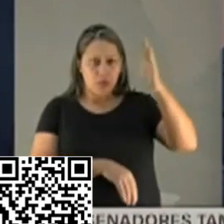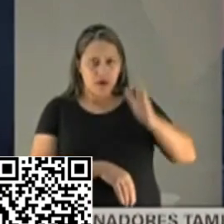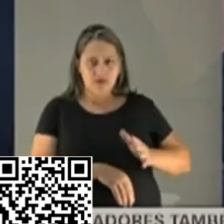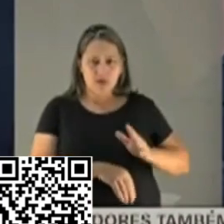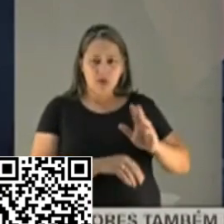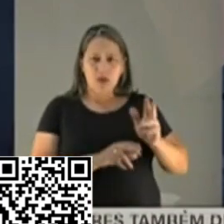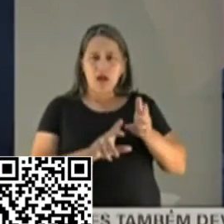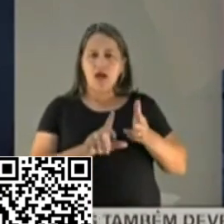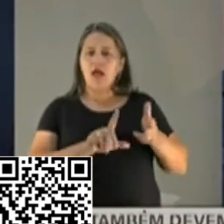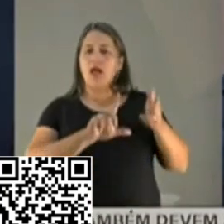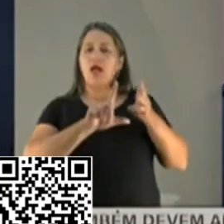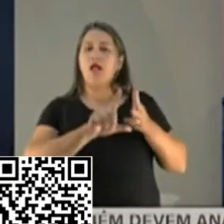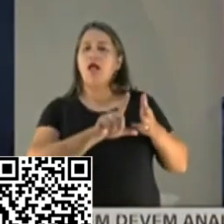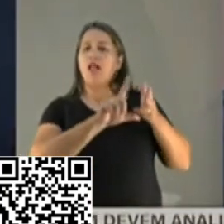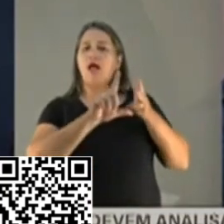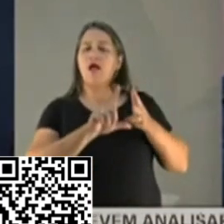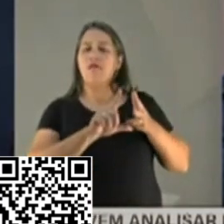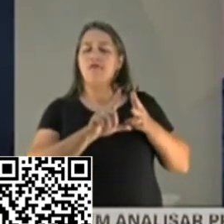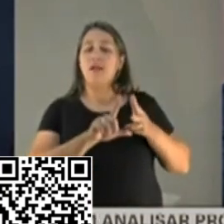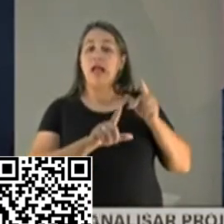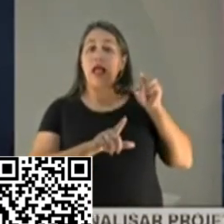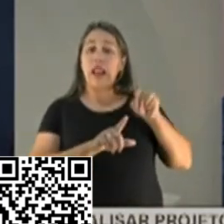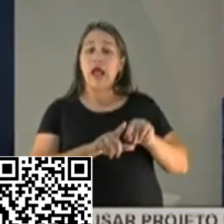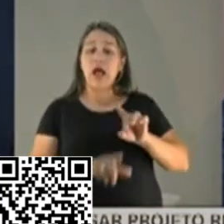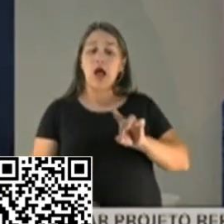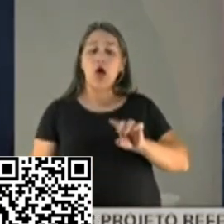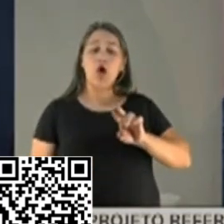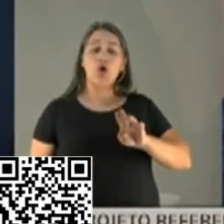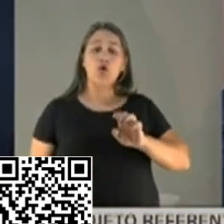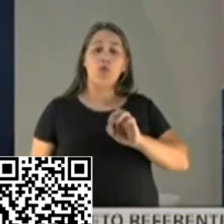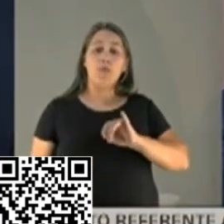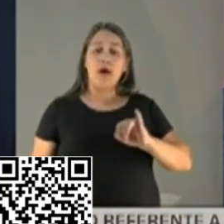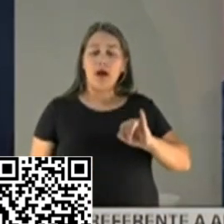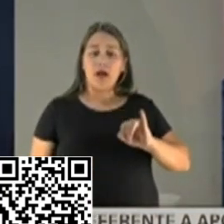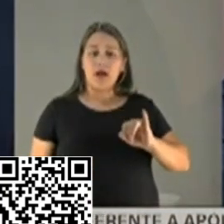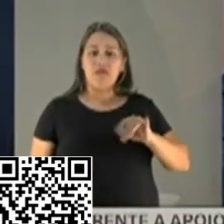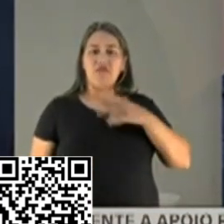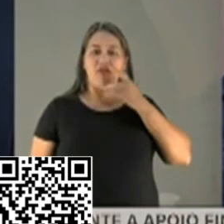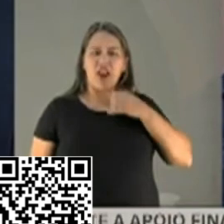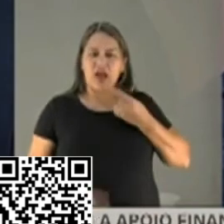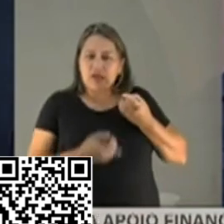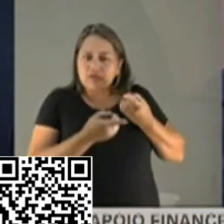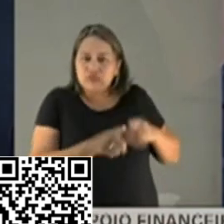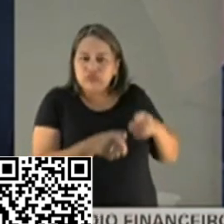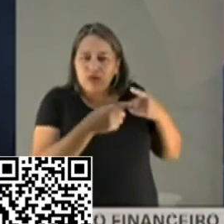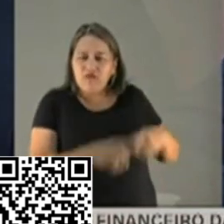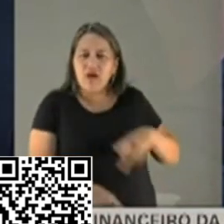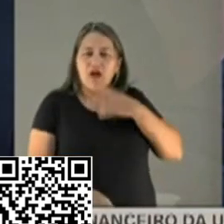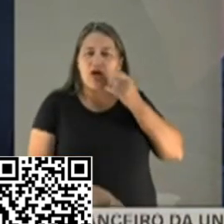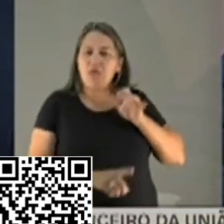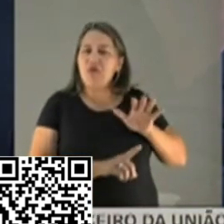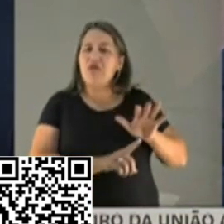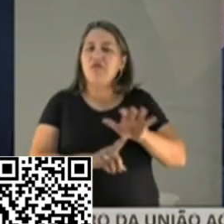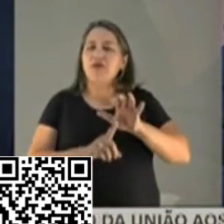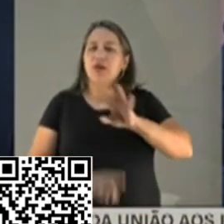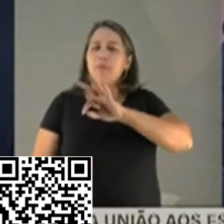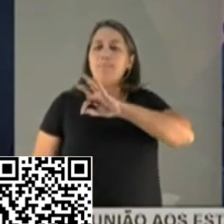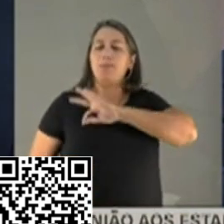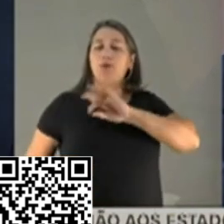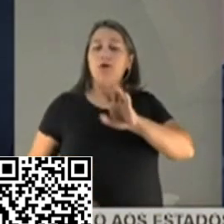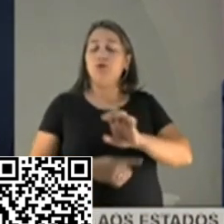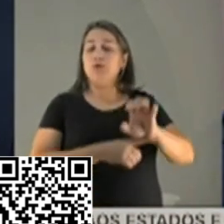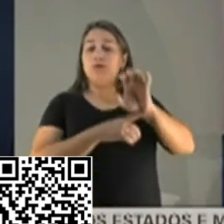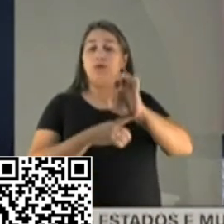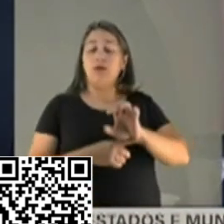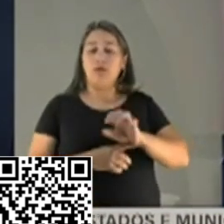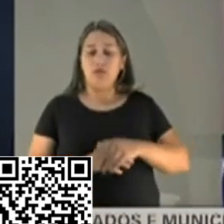live lá em Dubai, acordar na madrugada para me atacar, para dizer que eu estava manipulando a polícia do meu estado.